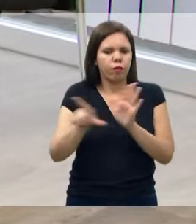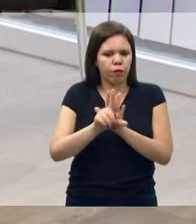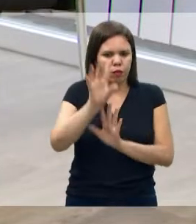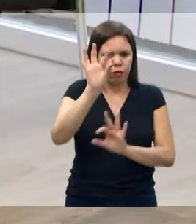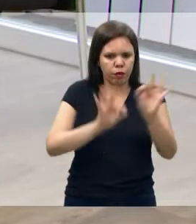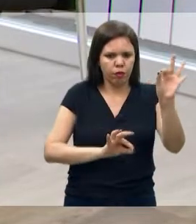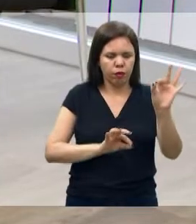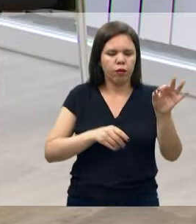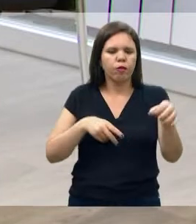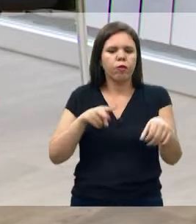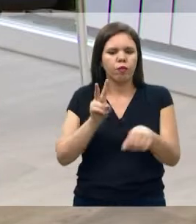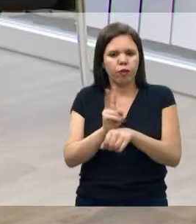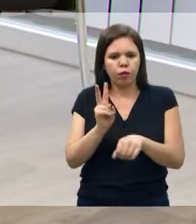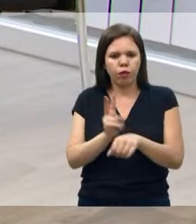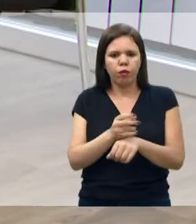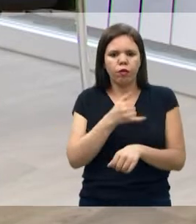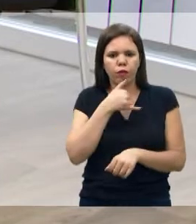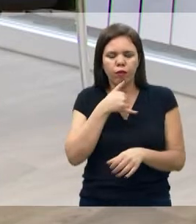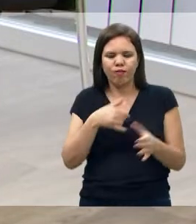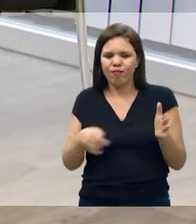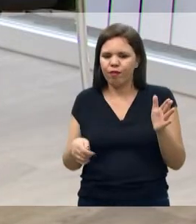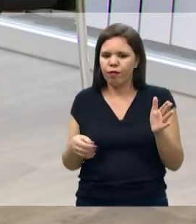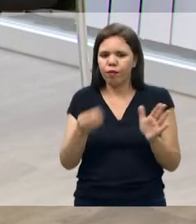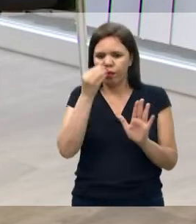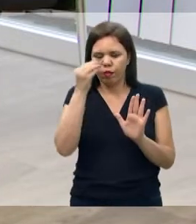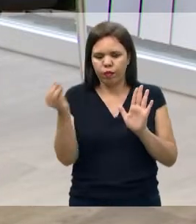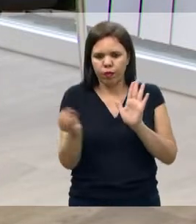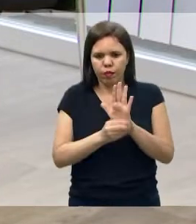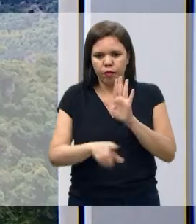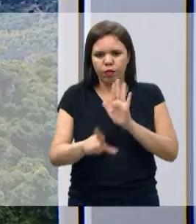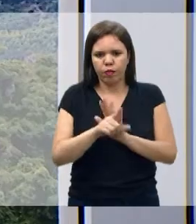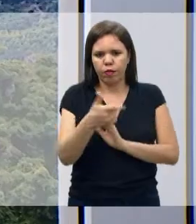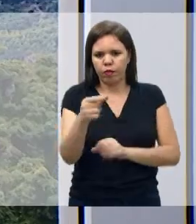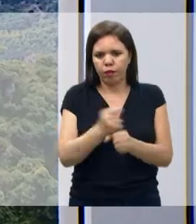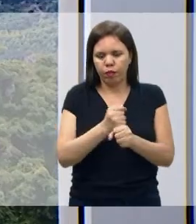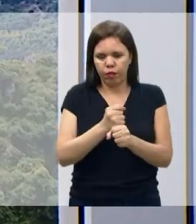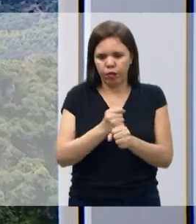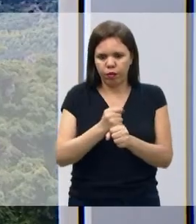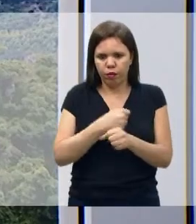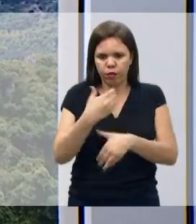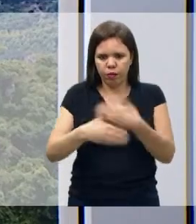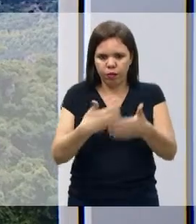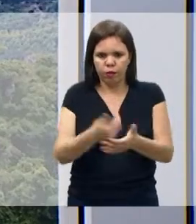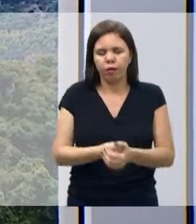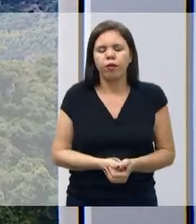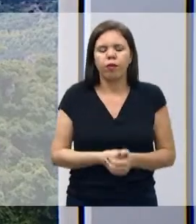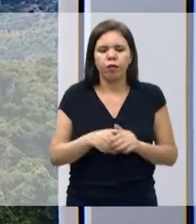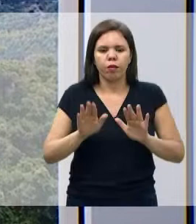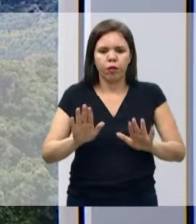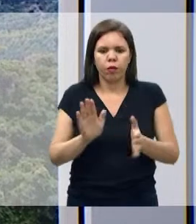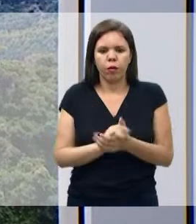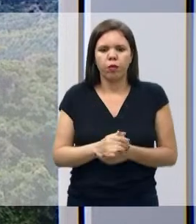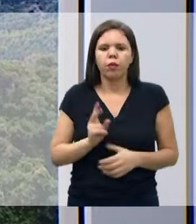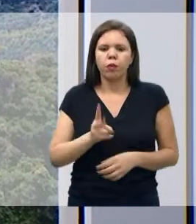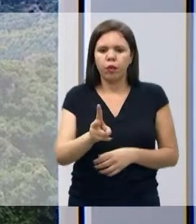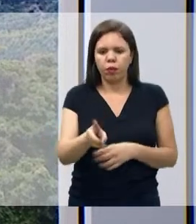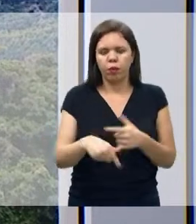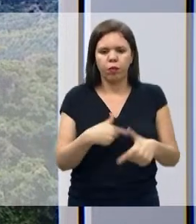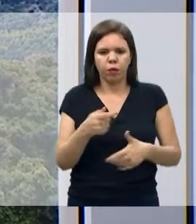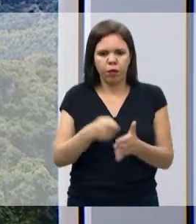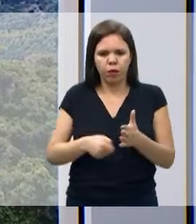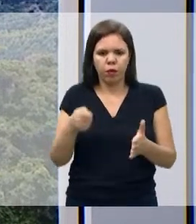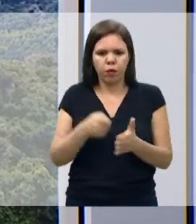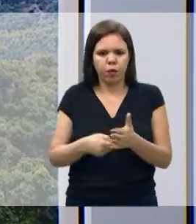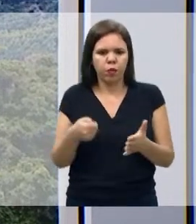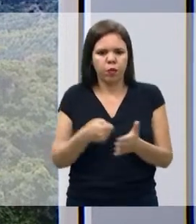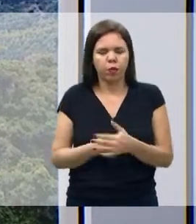da profissão, que foi infelizmente vetada, né, depois de 10 anos de tramitação, mas que vamos continuar nessa luta